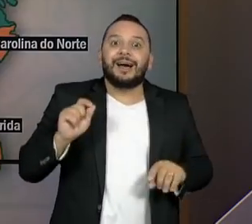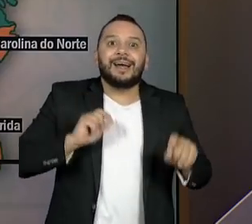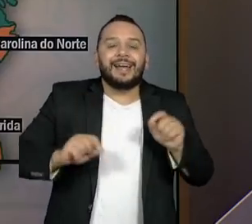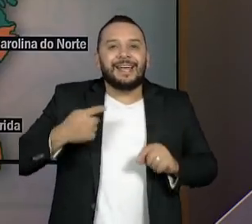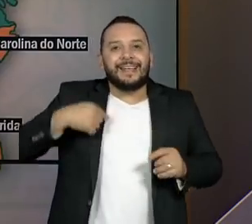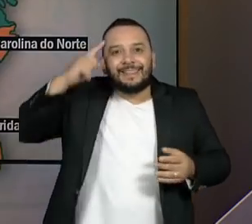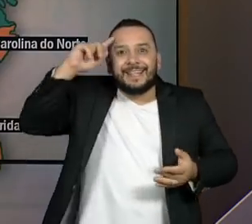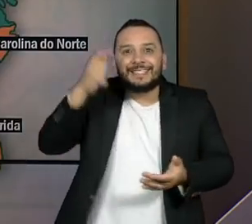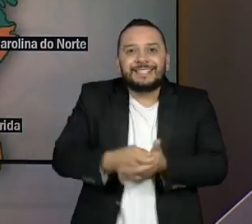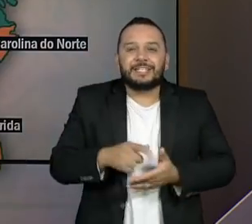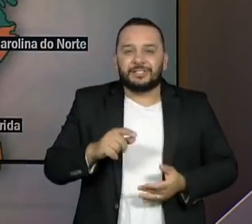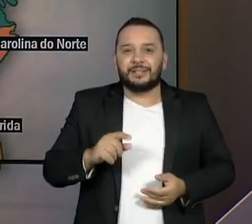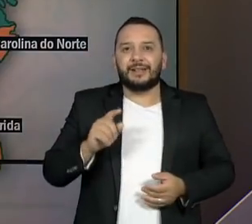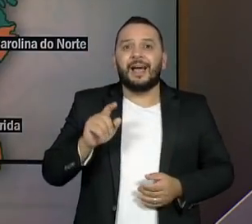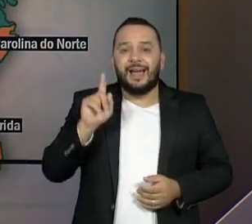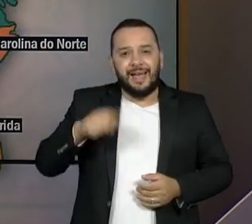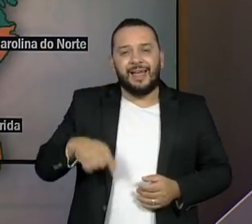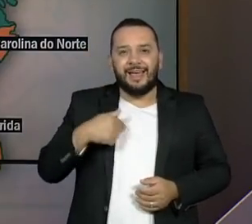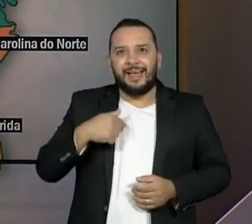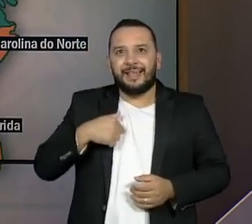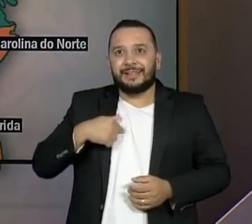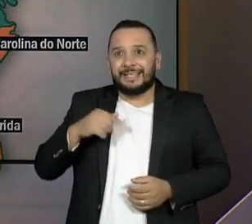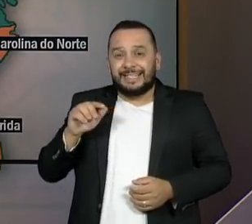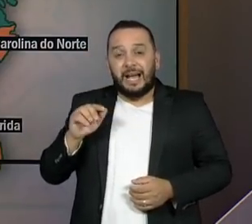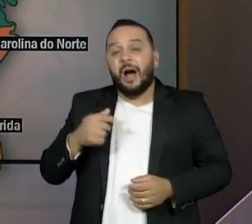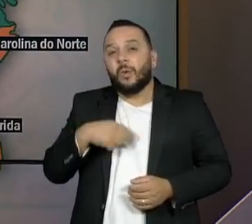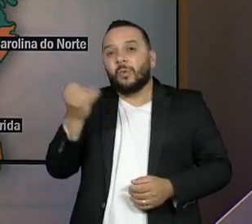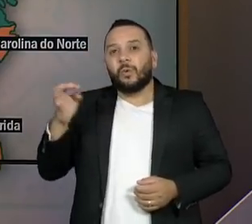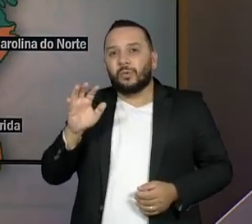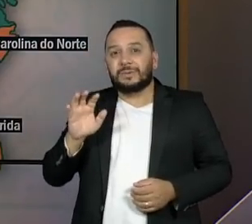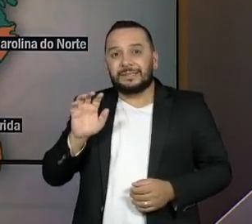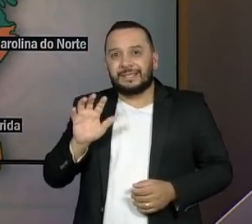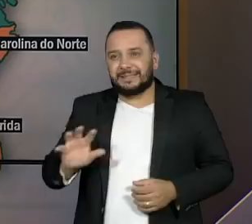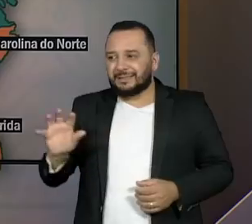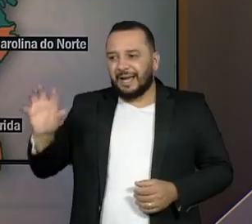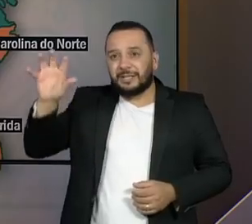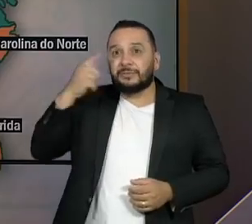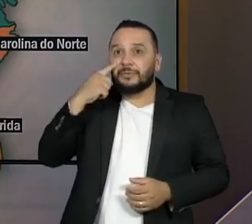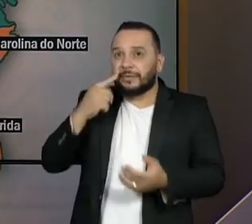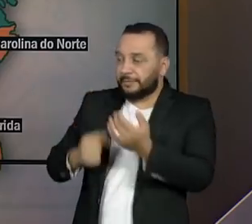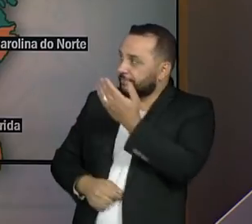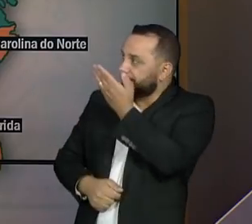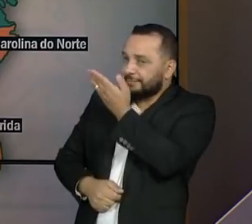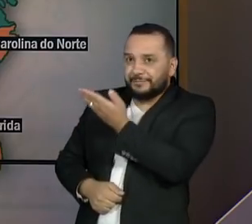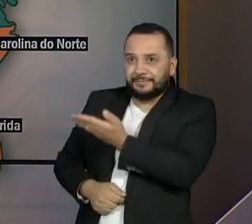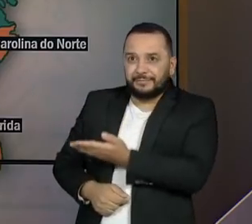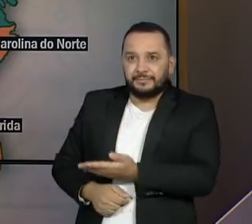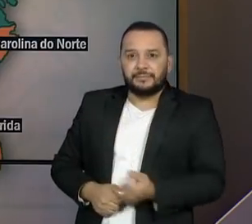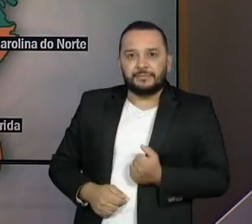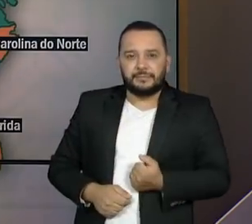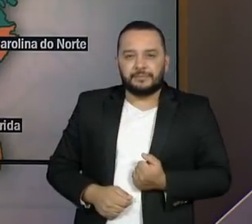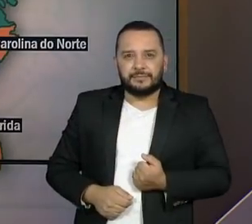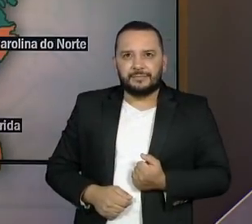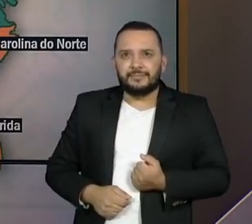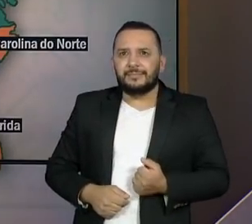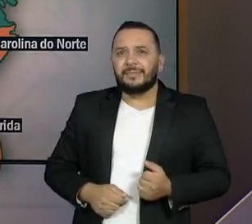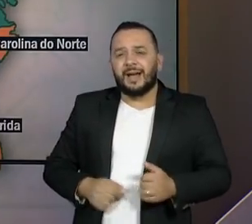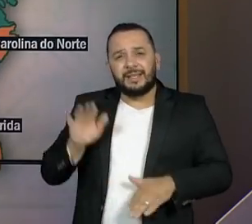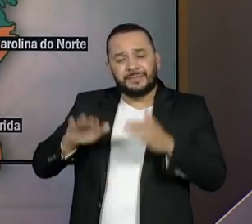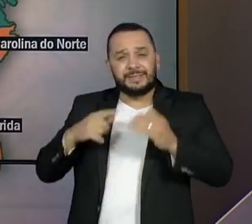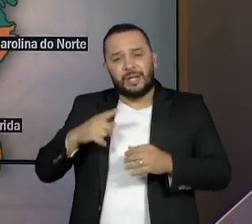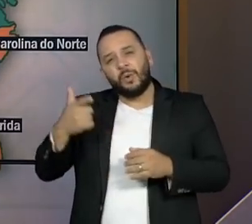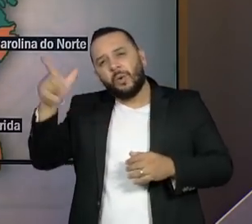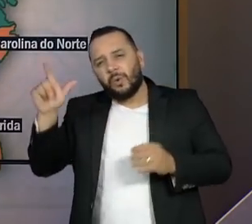são os chamados swing states, os estados pêndulo, que é um pouco do que a gente está vendo aqui. Numa eleição ou outra pode entrar um ou outro estado,